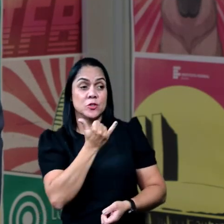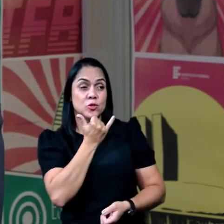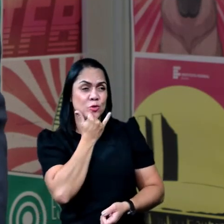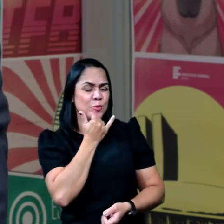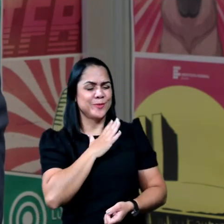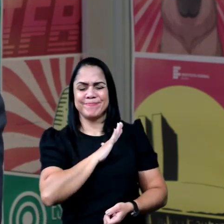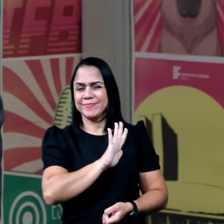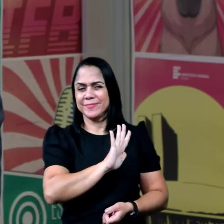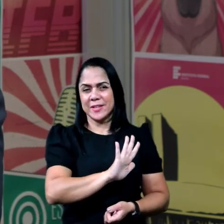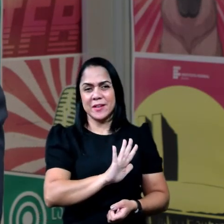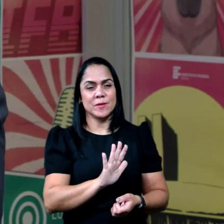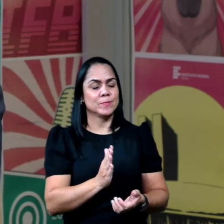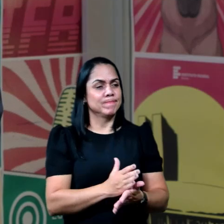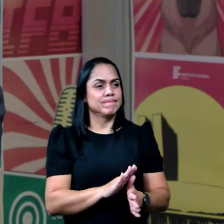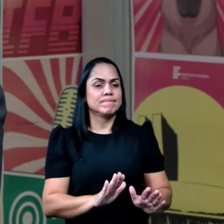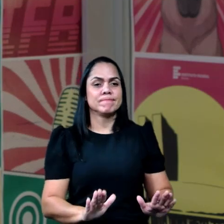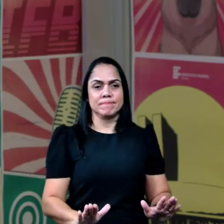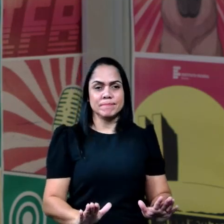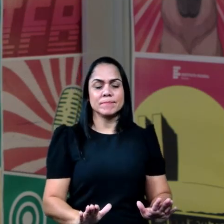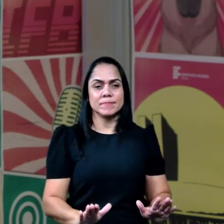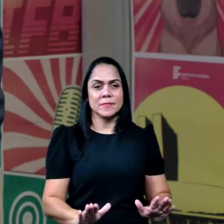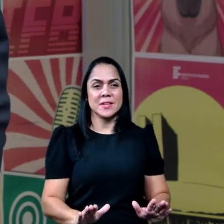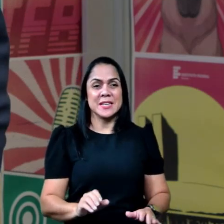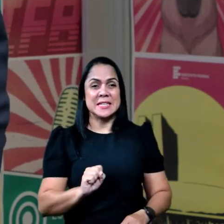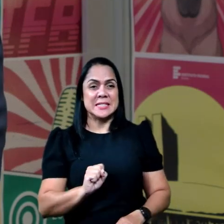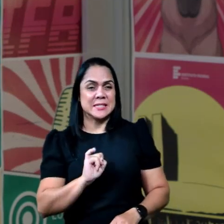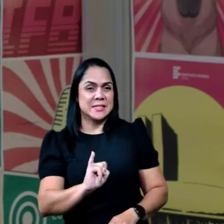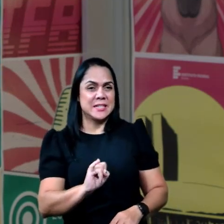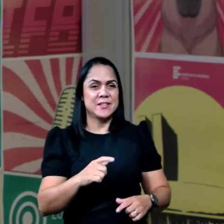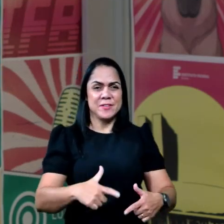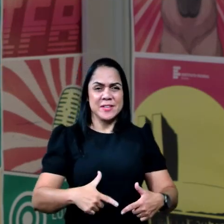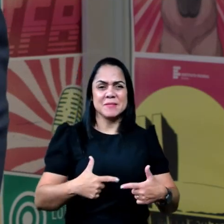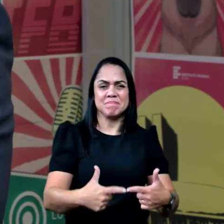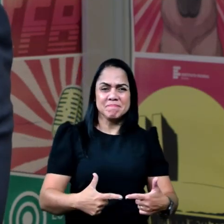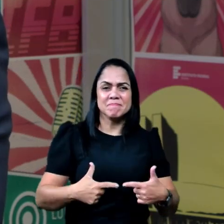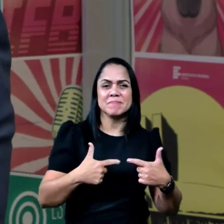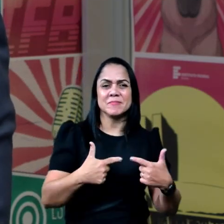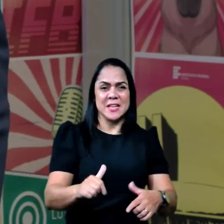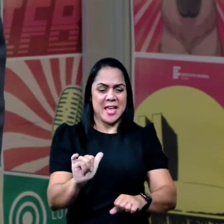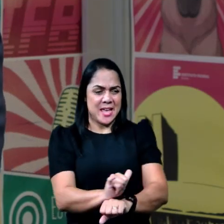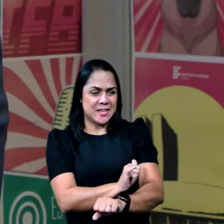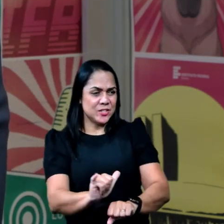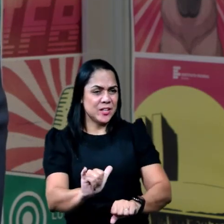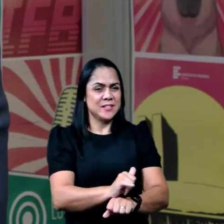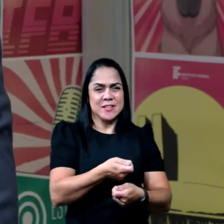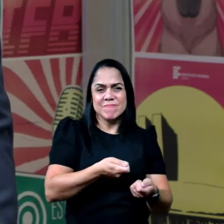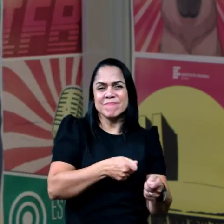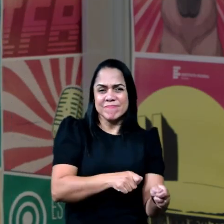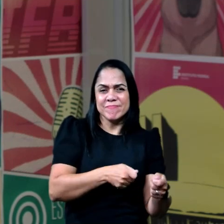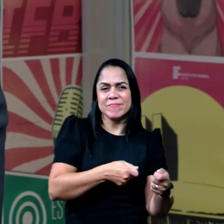tal. Acabou. Se a pessoa fica insistindo e depois ela usa de outros artifícios, tudo isso pode